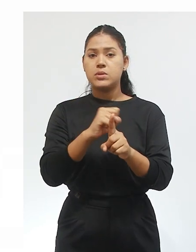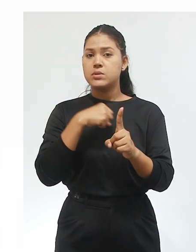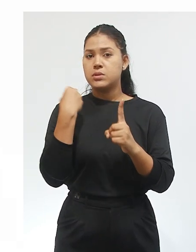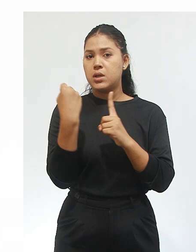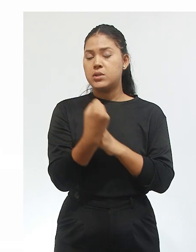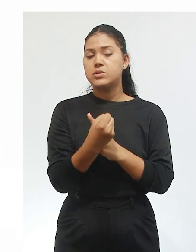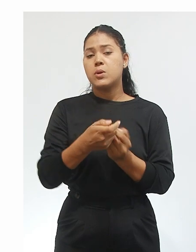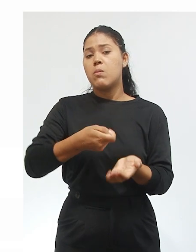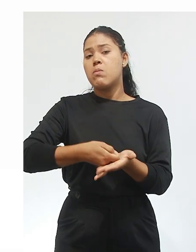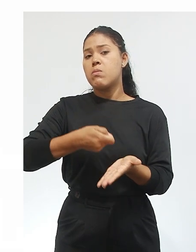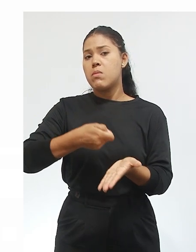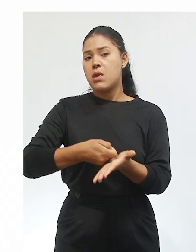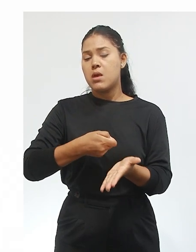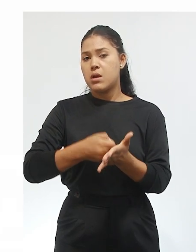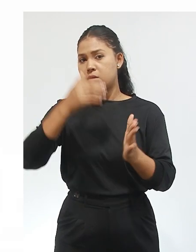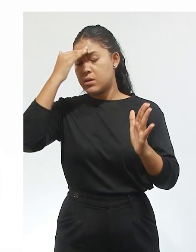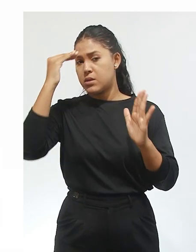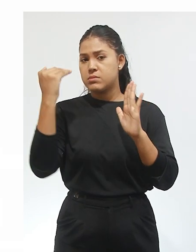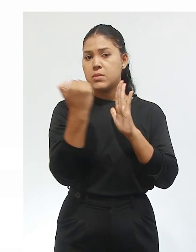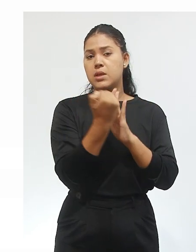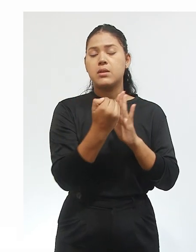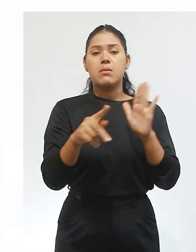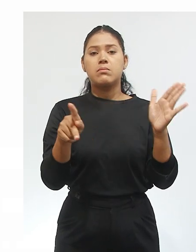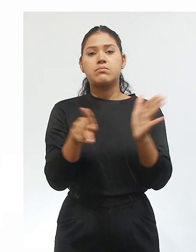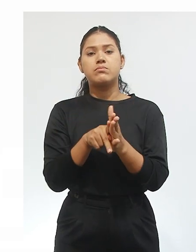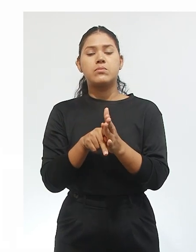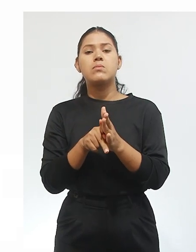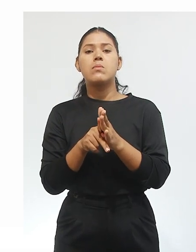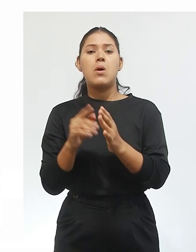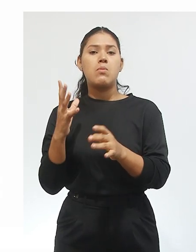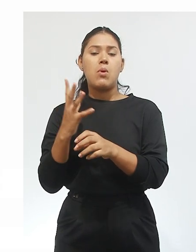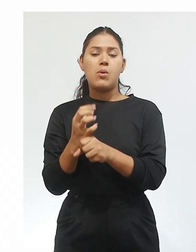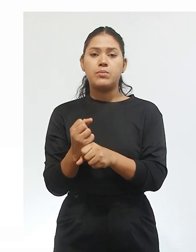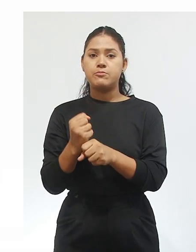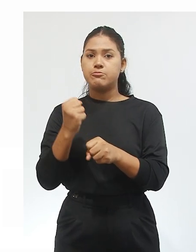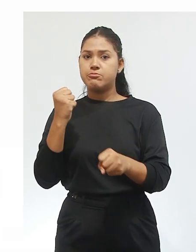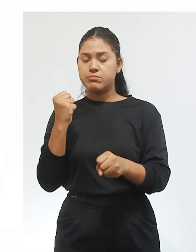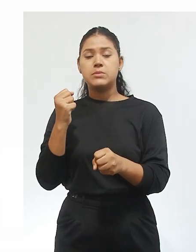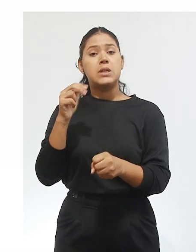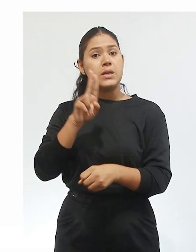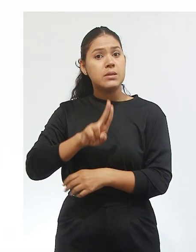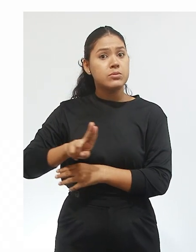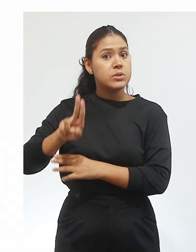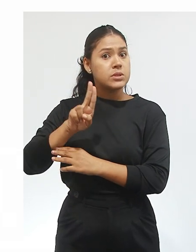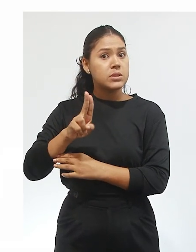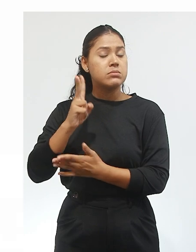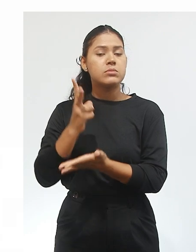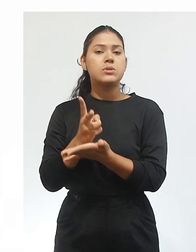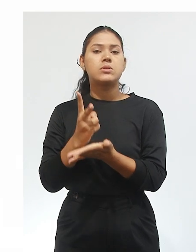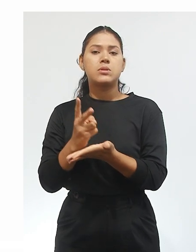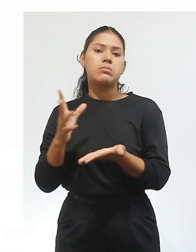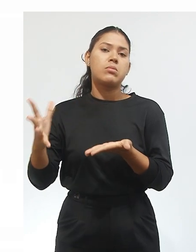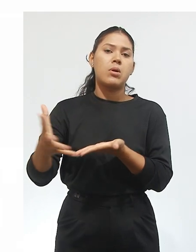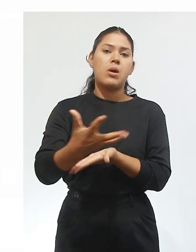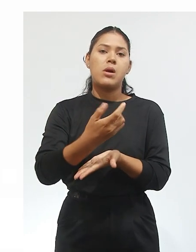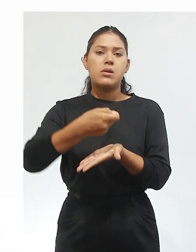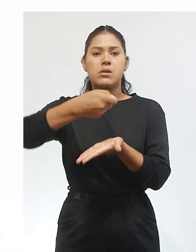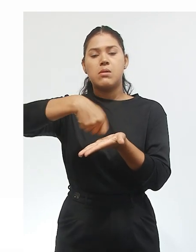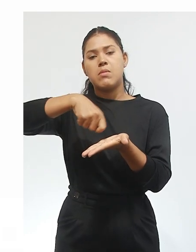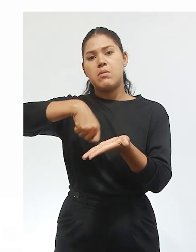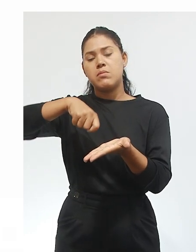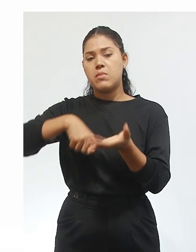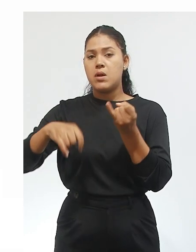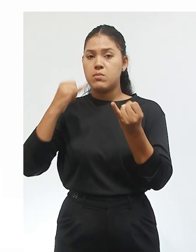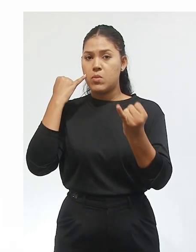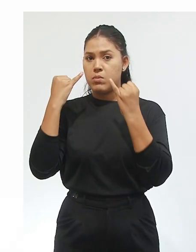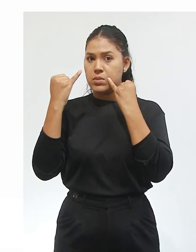de contabilidade mecanizado ou não, com base na escrituração uniforme de seus livros,